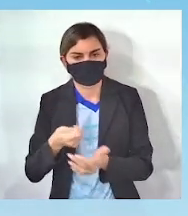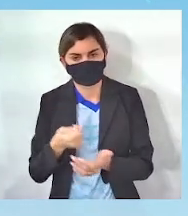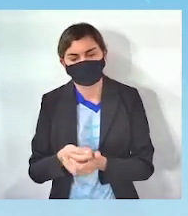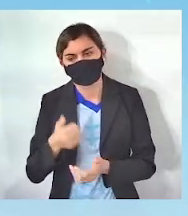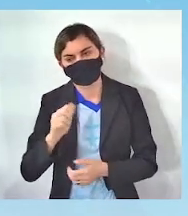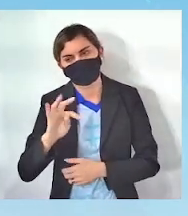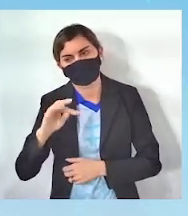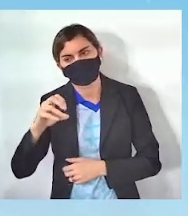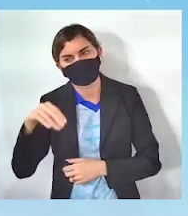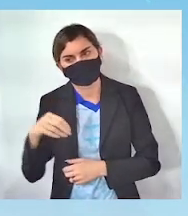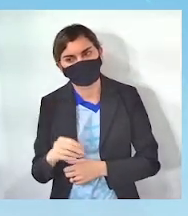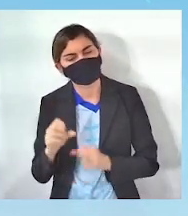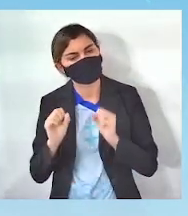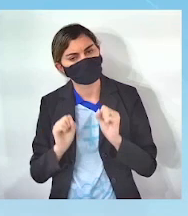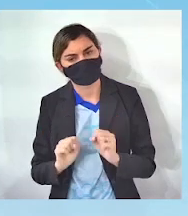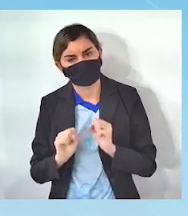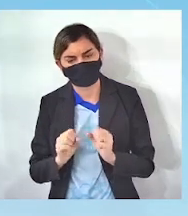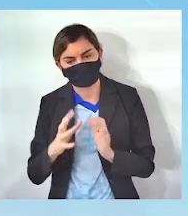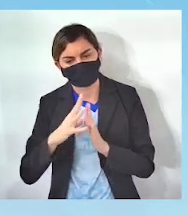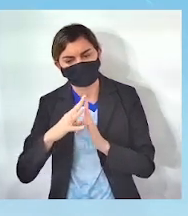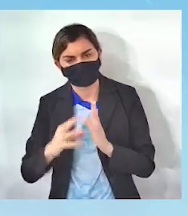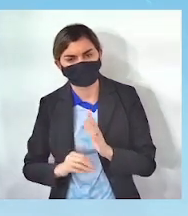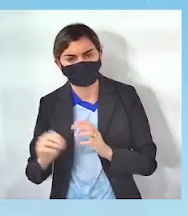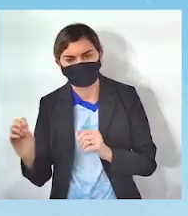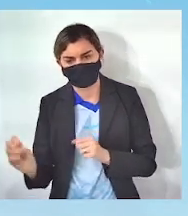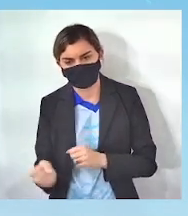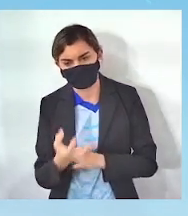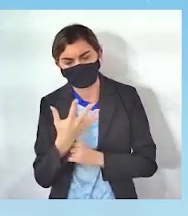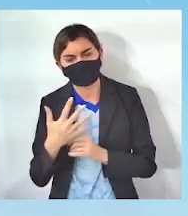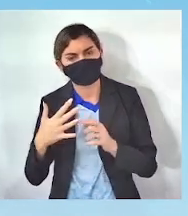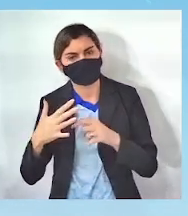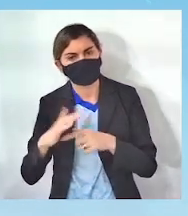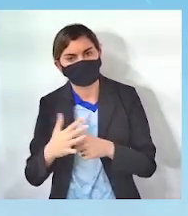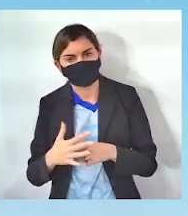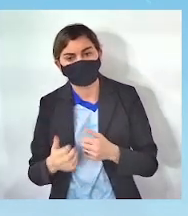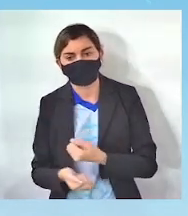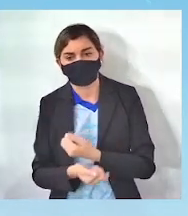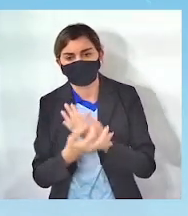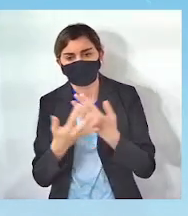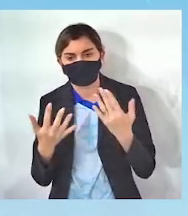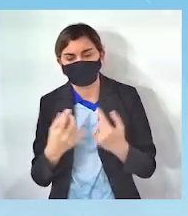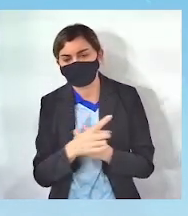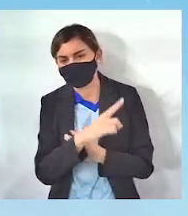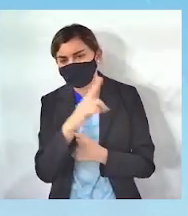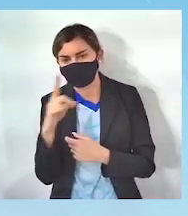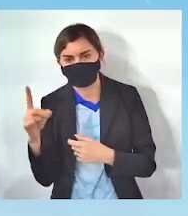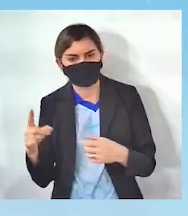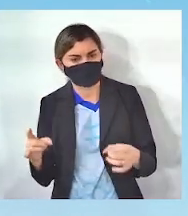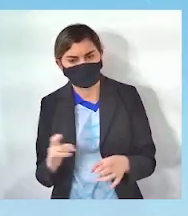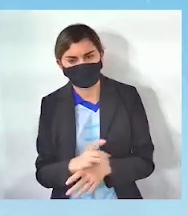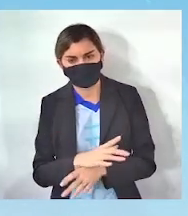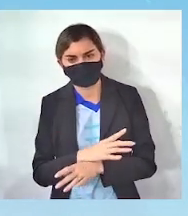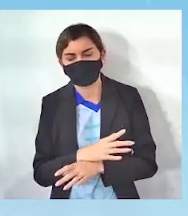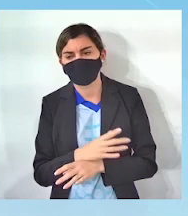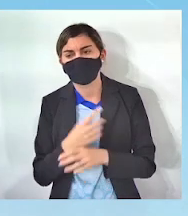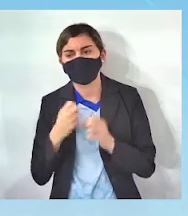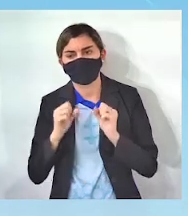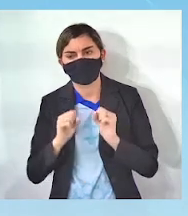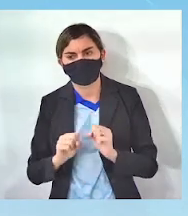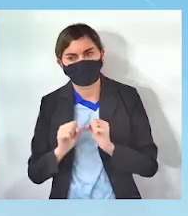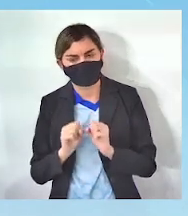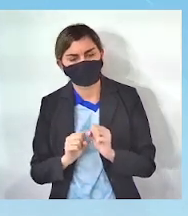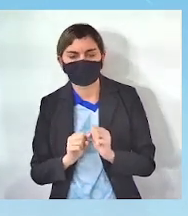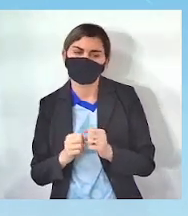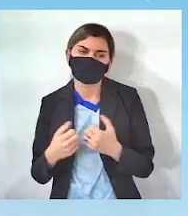átomo. Pode ser que o modelo atual, o modelo da mecânica quântica, um dia seja completamente desconstruído? Pode